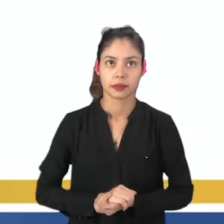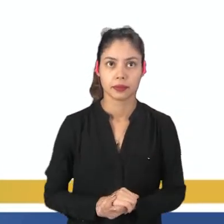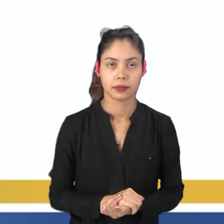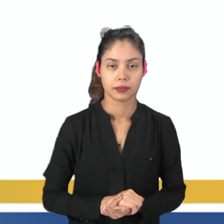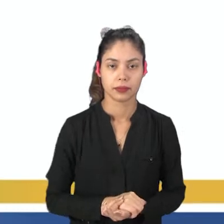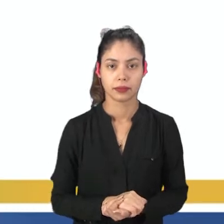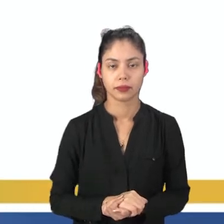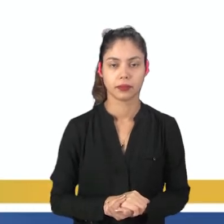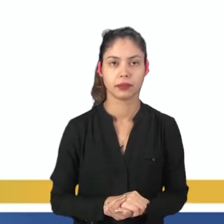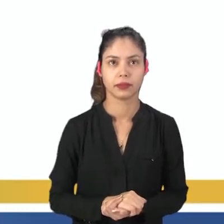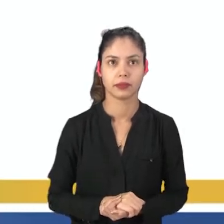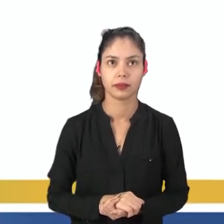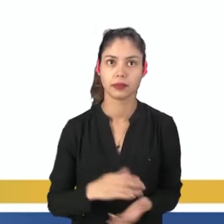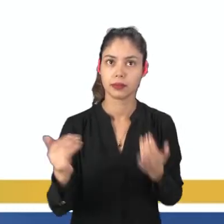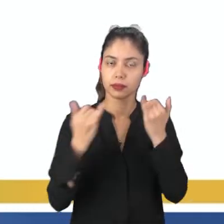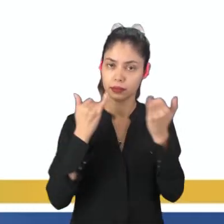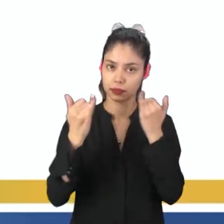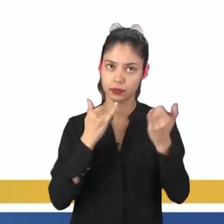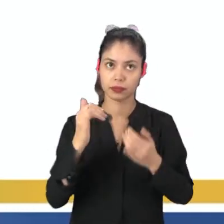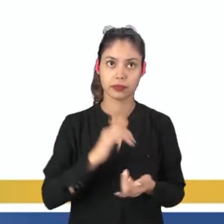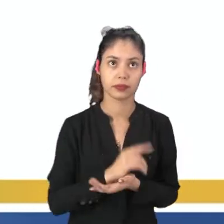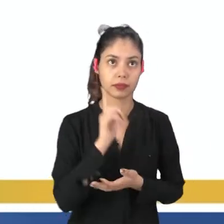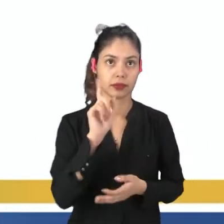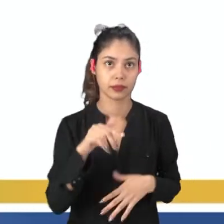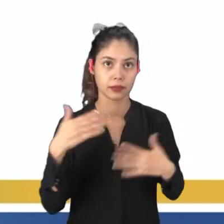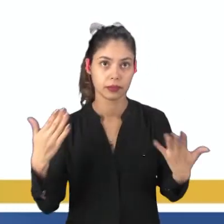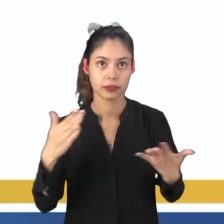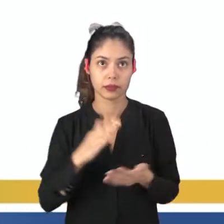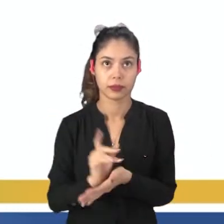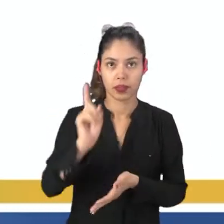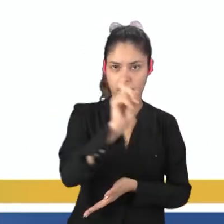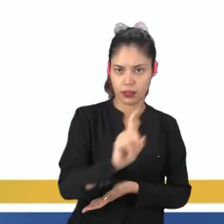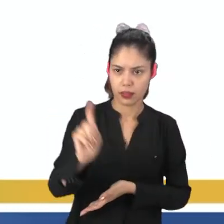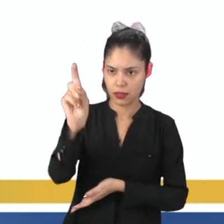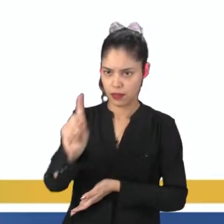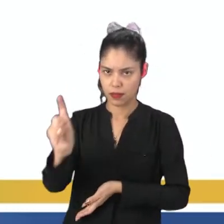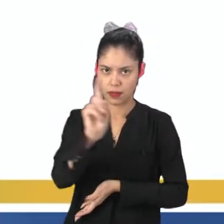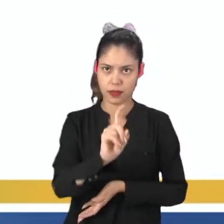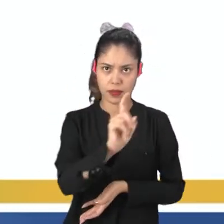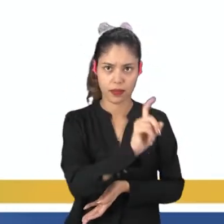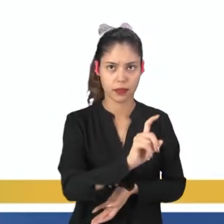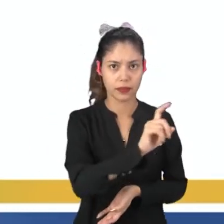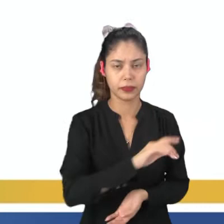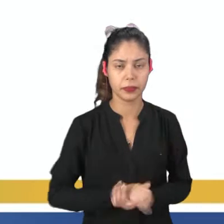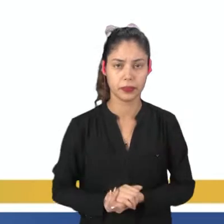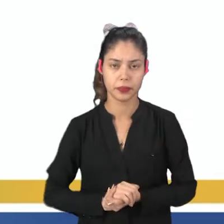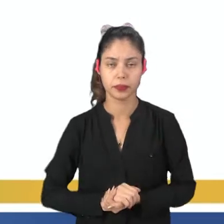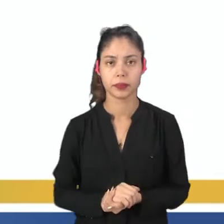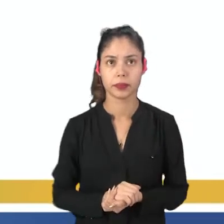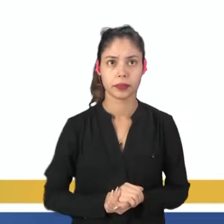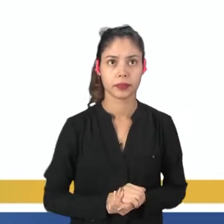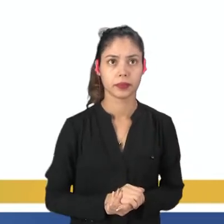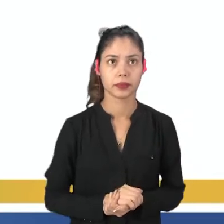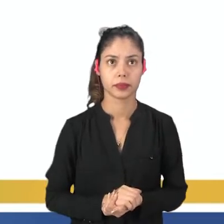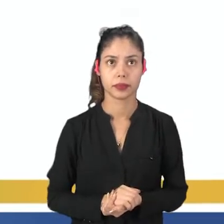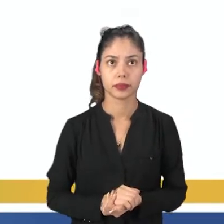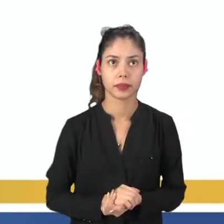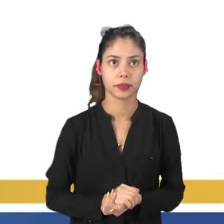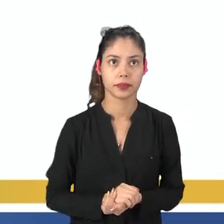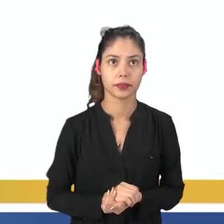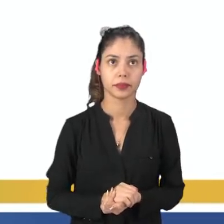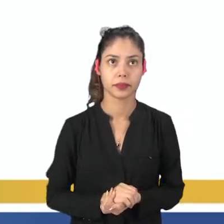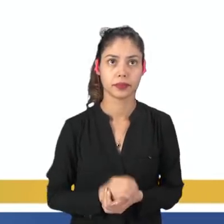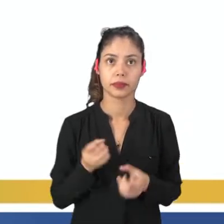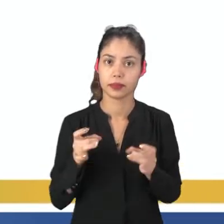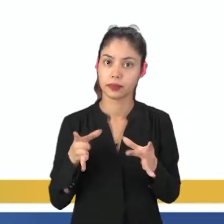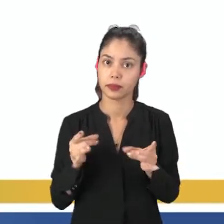Homem-Aranha. E a propaganda é de inseticida. Ou seja, o inseticida que eles